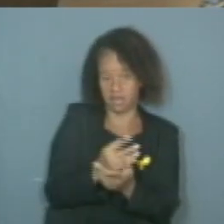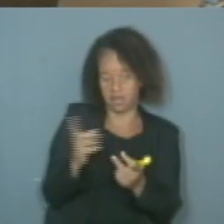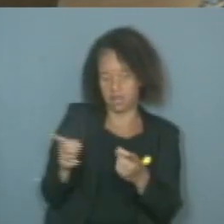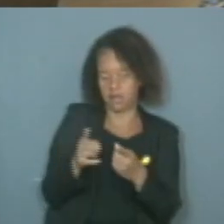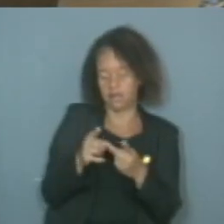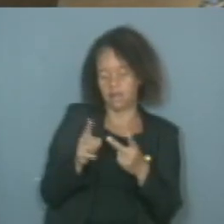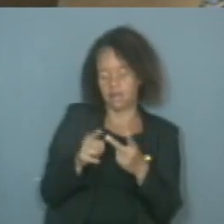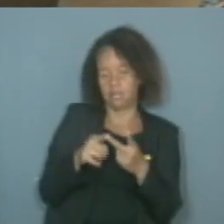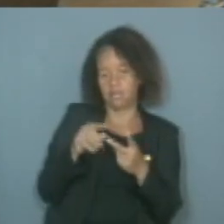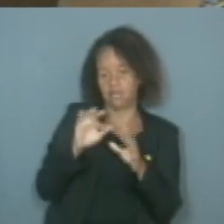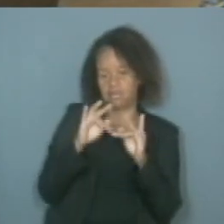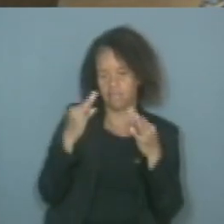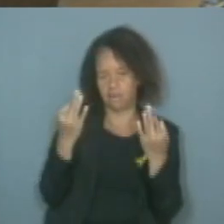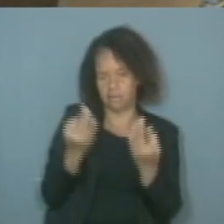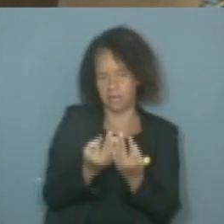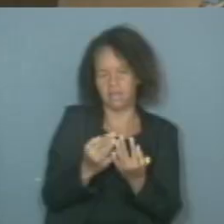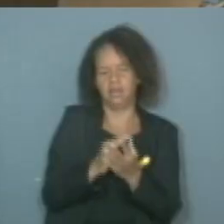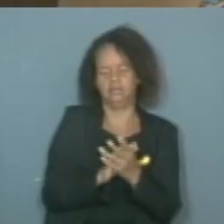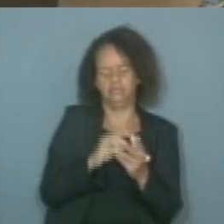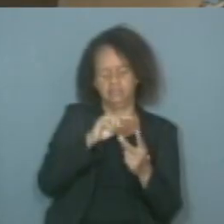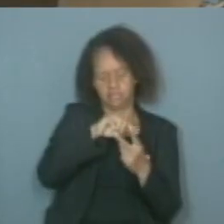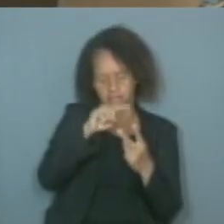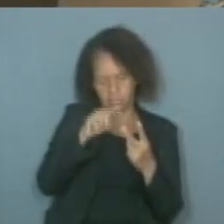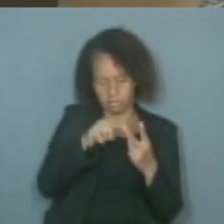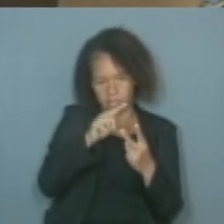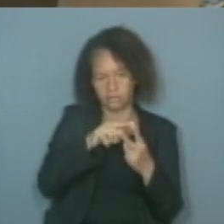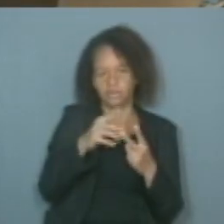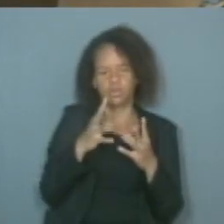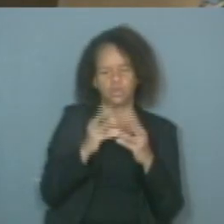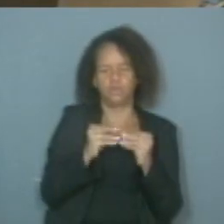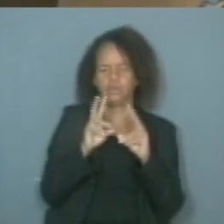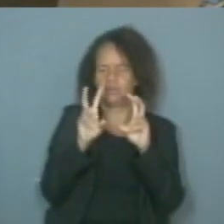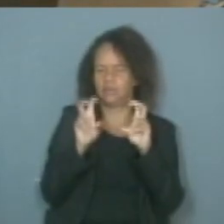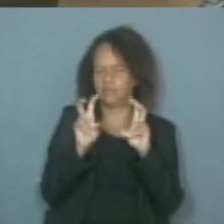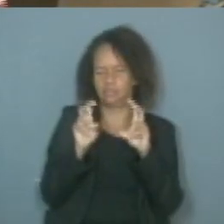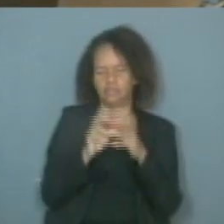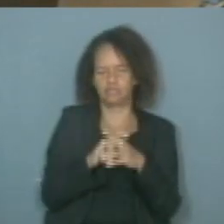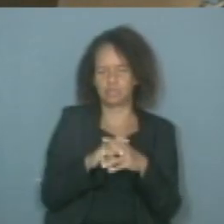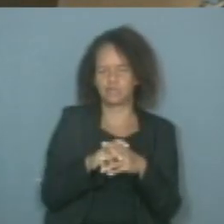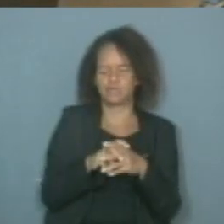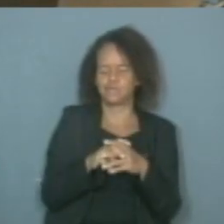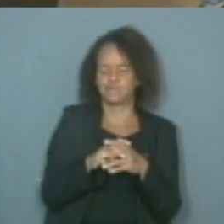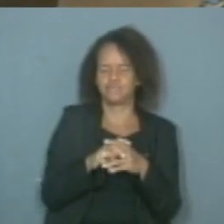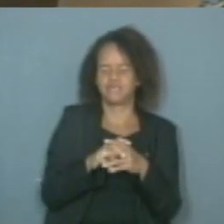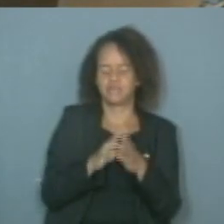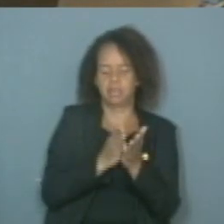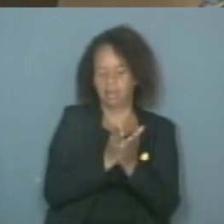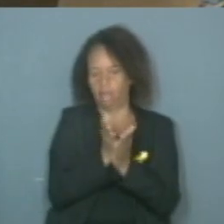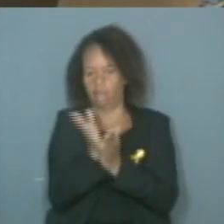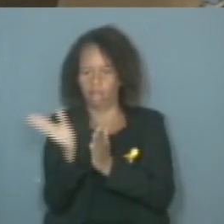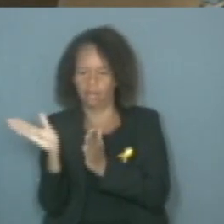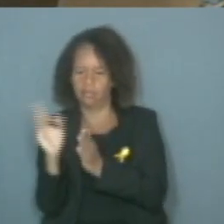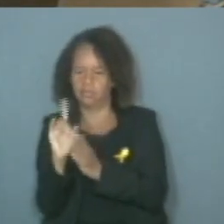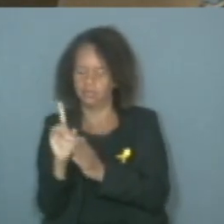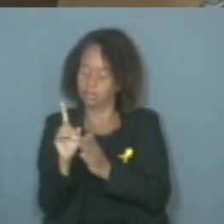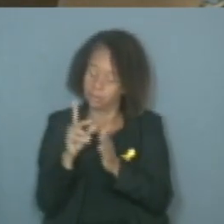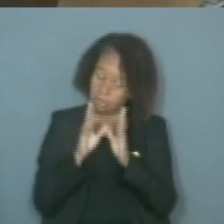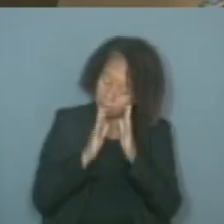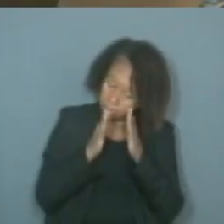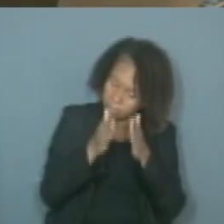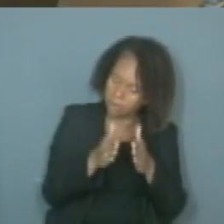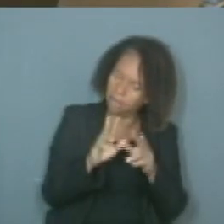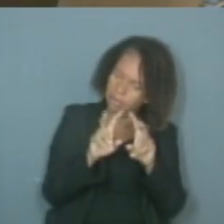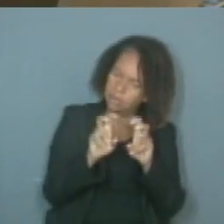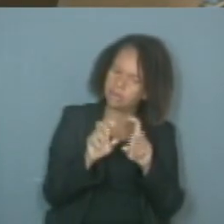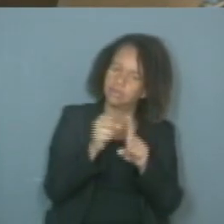vem a família. Tem tudo a ver com esse tema. Então, a gente não pode fugir sobre isso. E fala